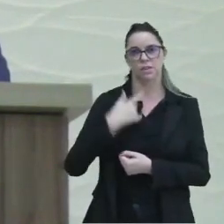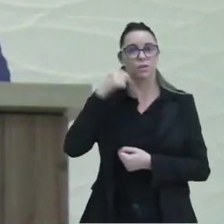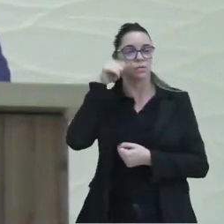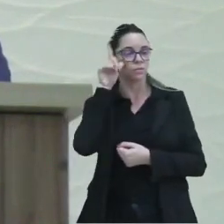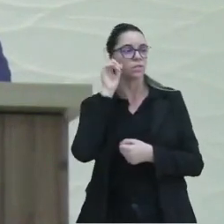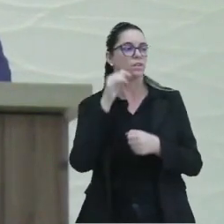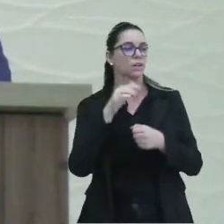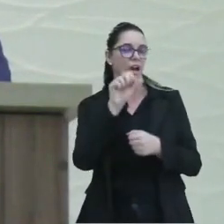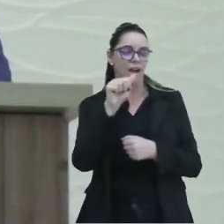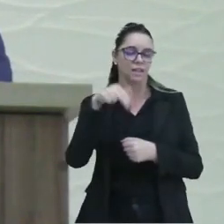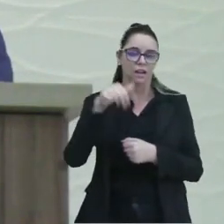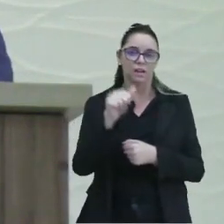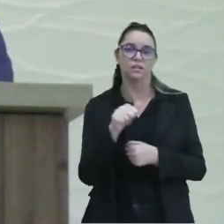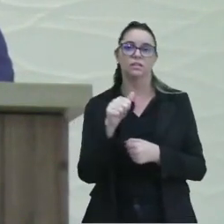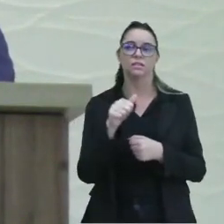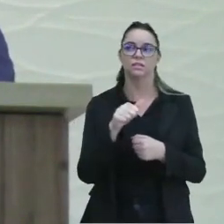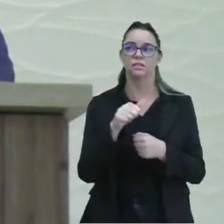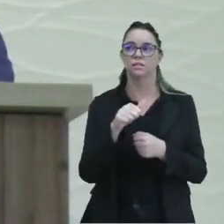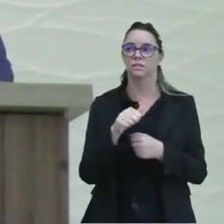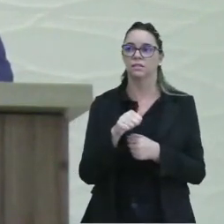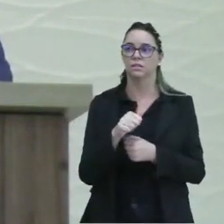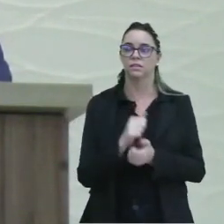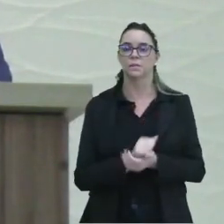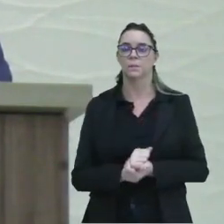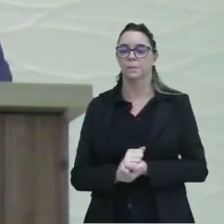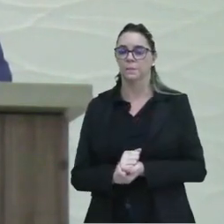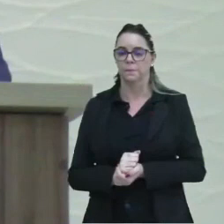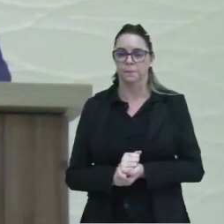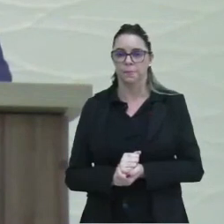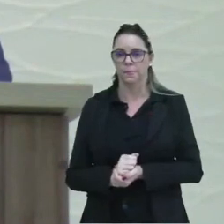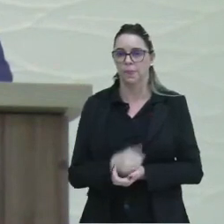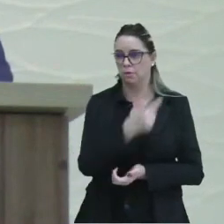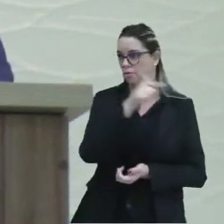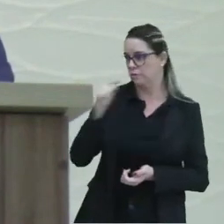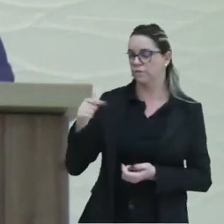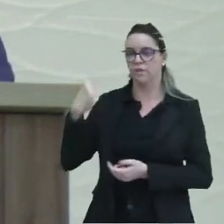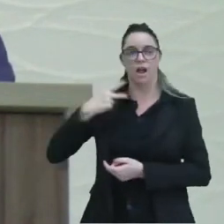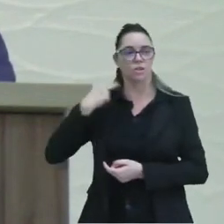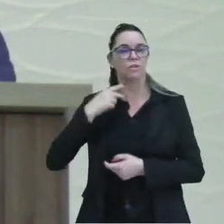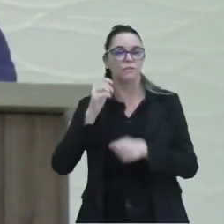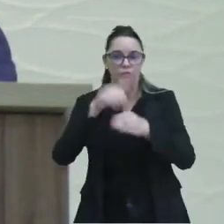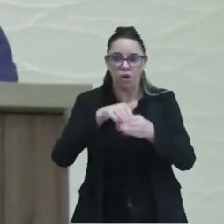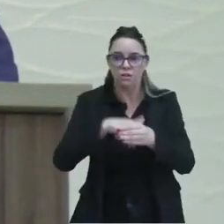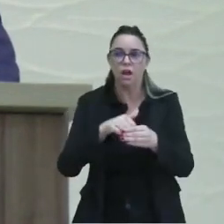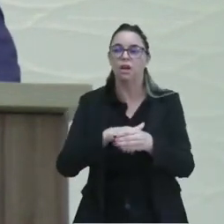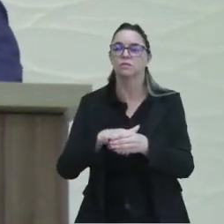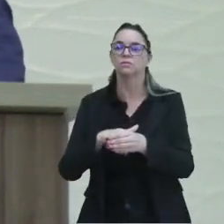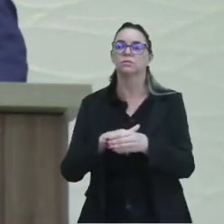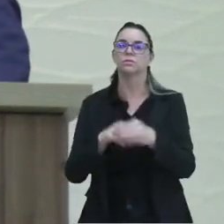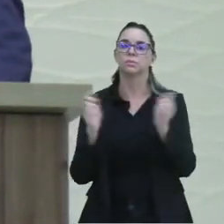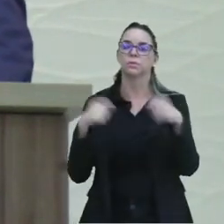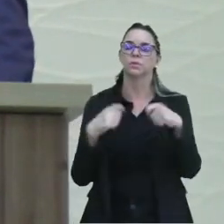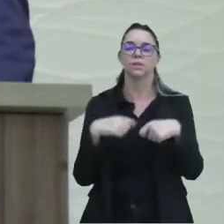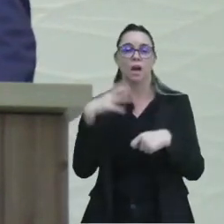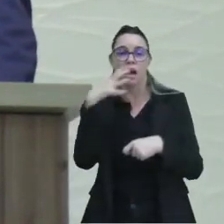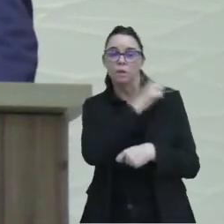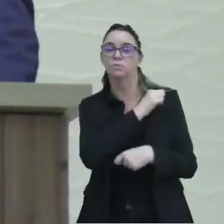que a vinda dela a esta casa era para que os vereadores pudessem votar a favor da retirada da